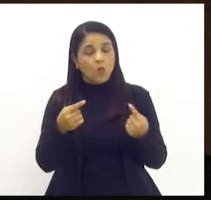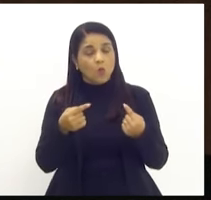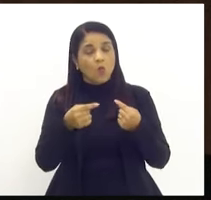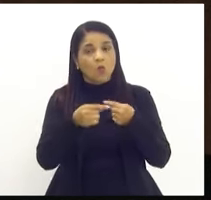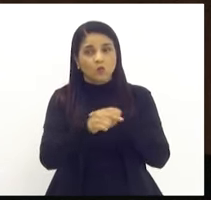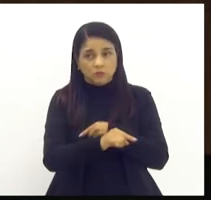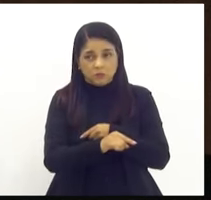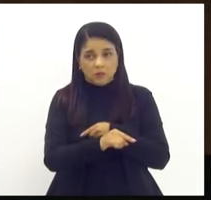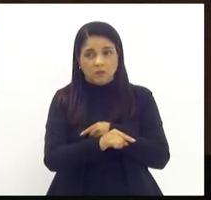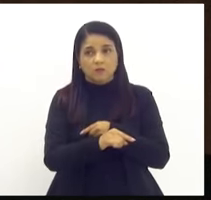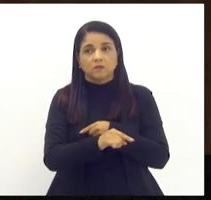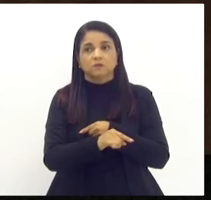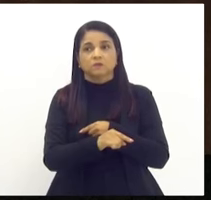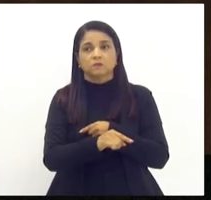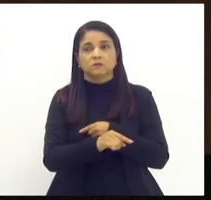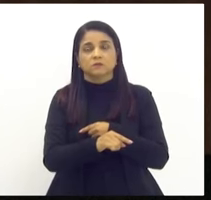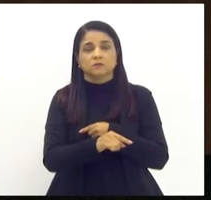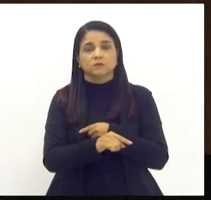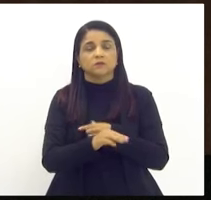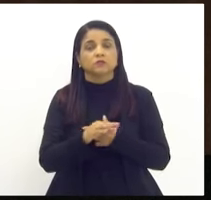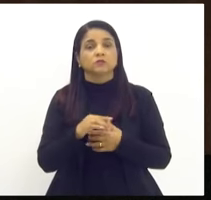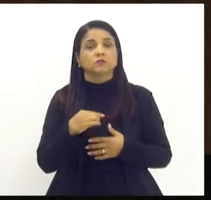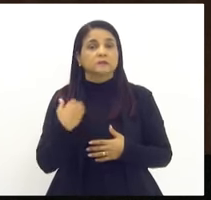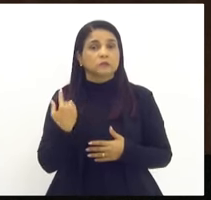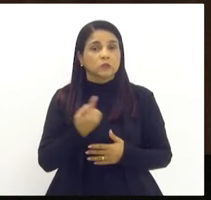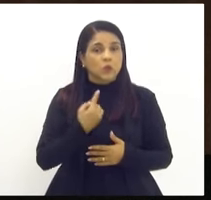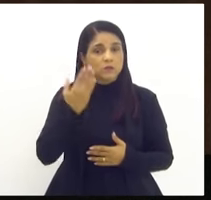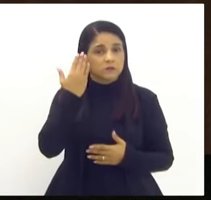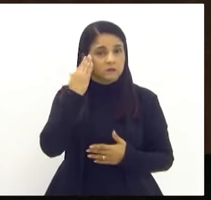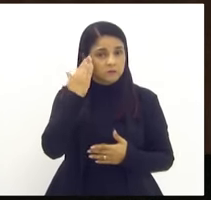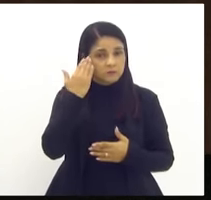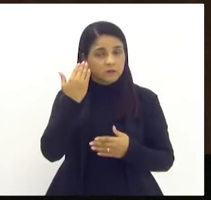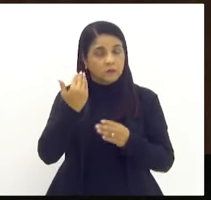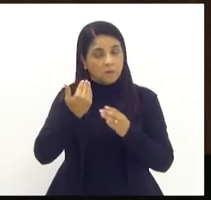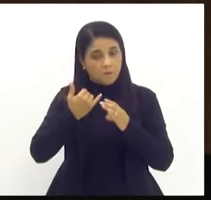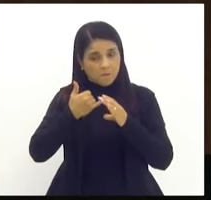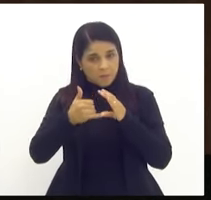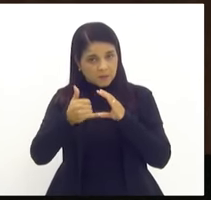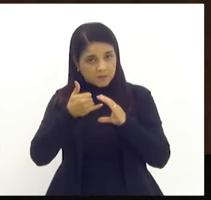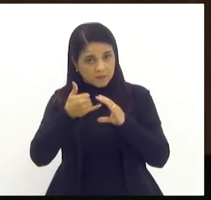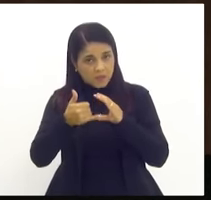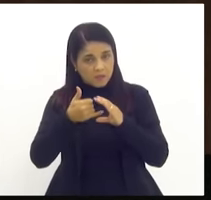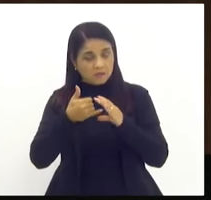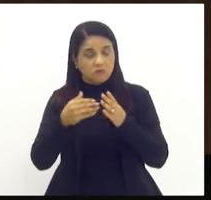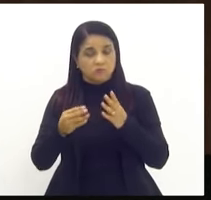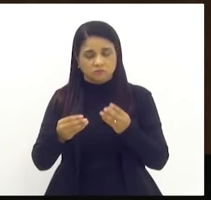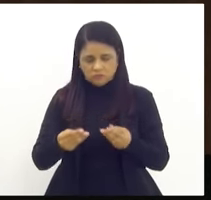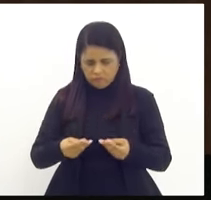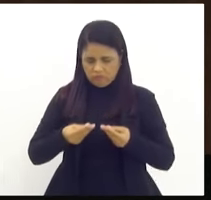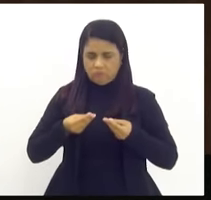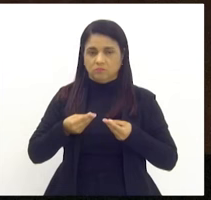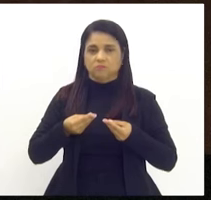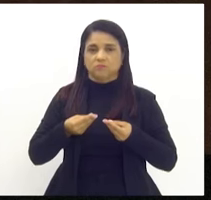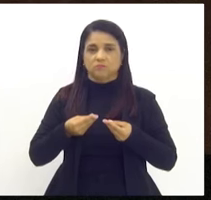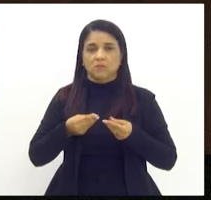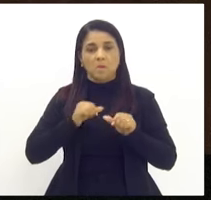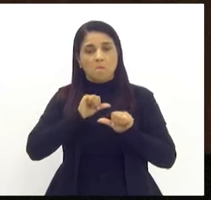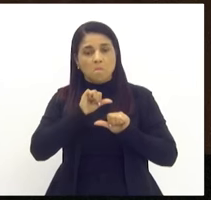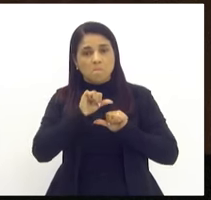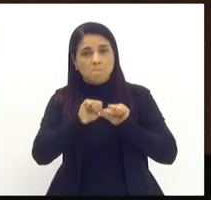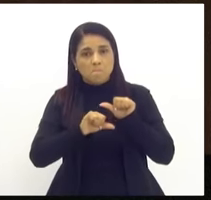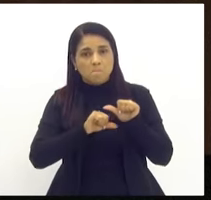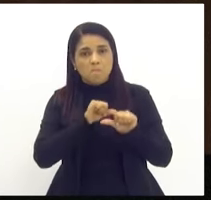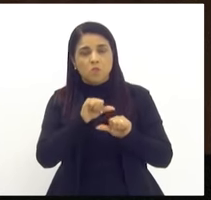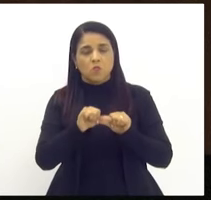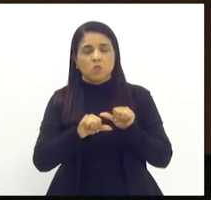contrário porque nós entendemos que a mensagem da maneira como ela chegou ela Altera a